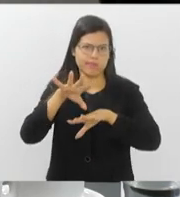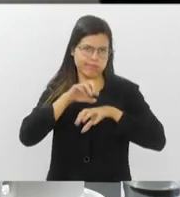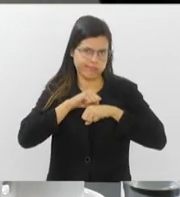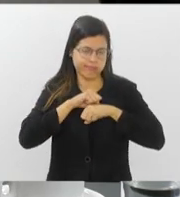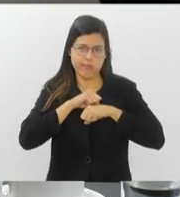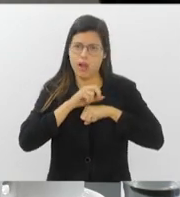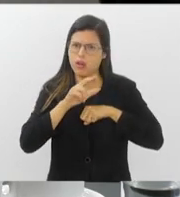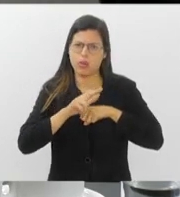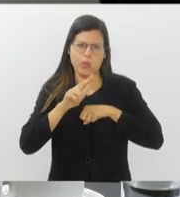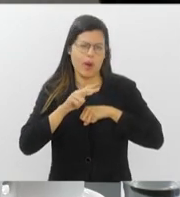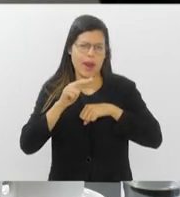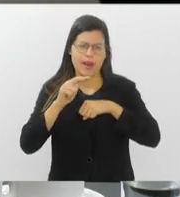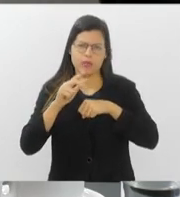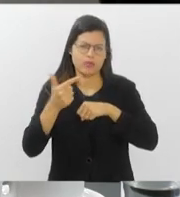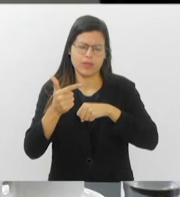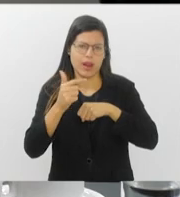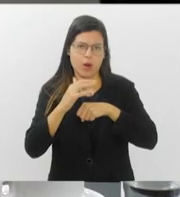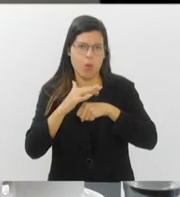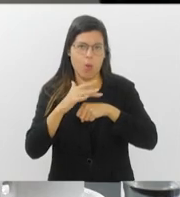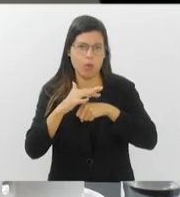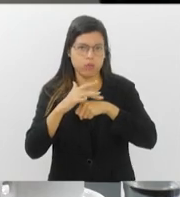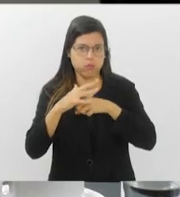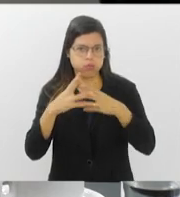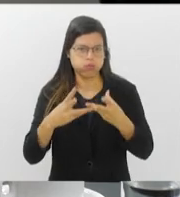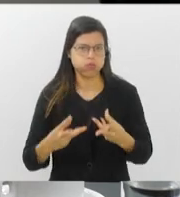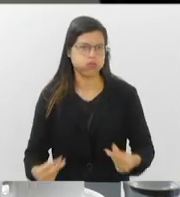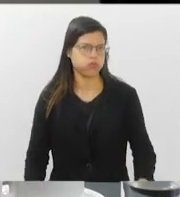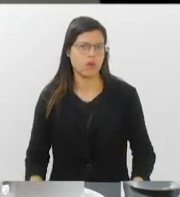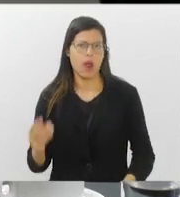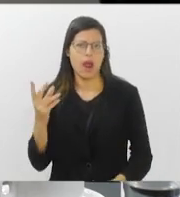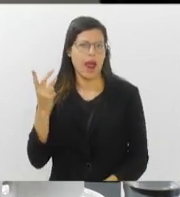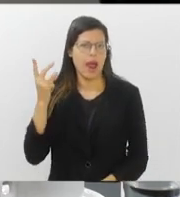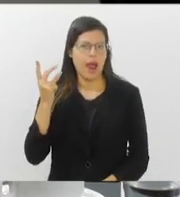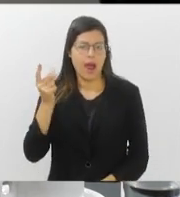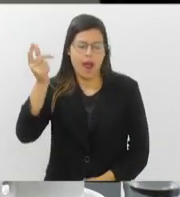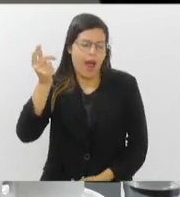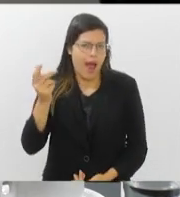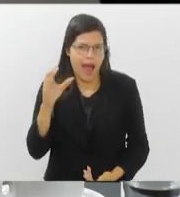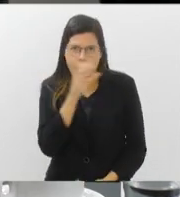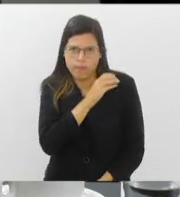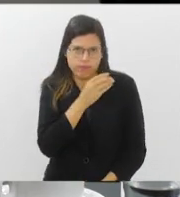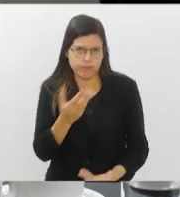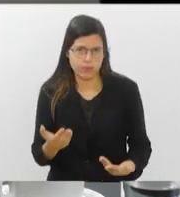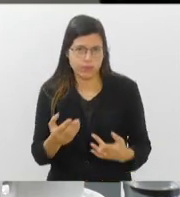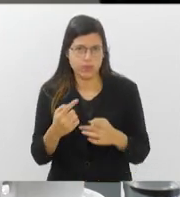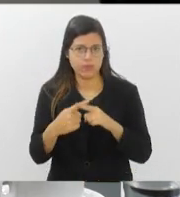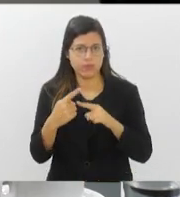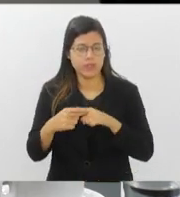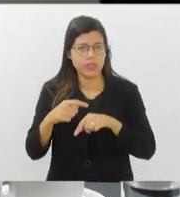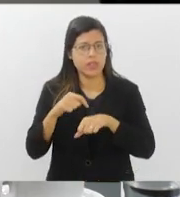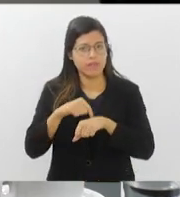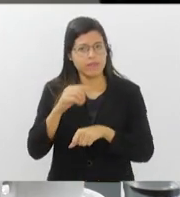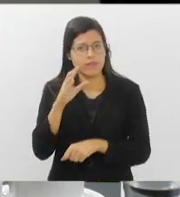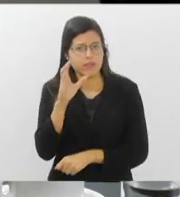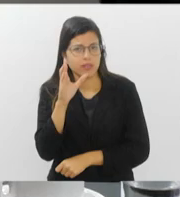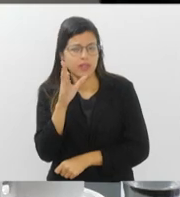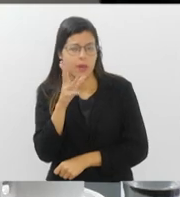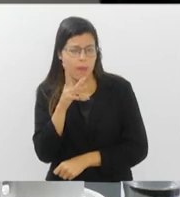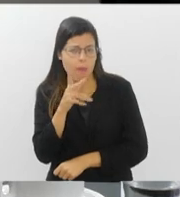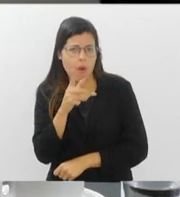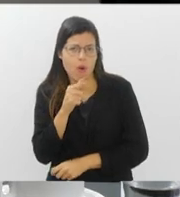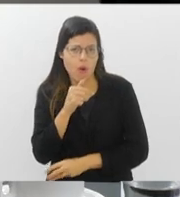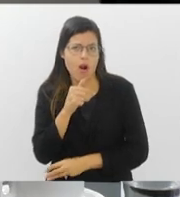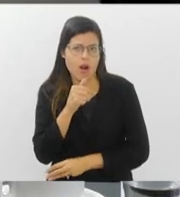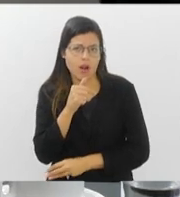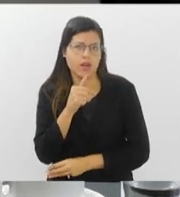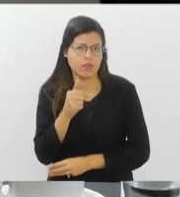da noite para o dia, porque também levam muito tempo para se estabelecer se algum gatilho